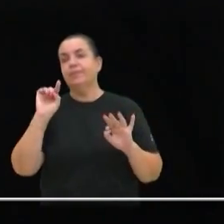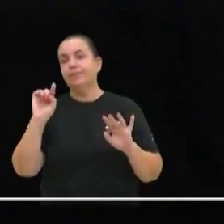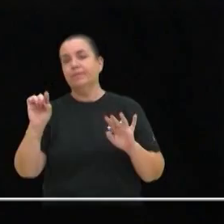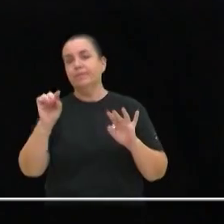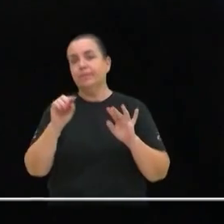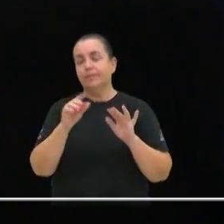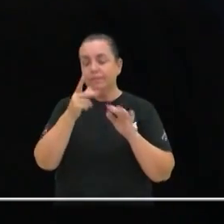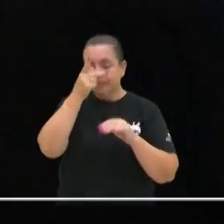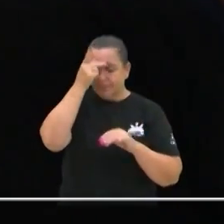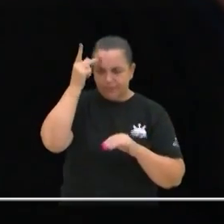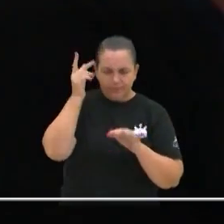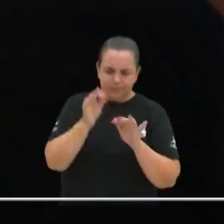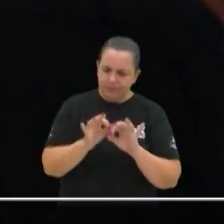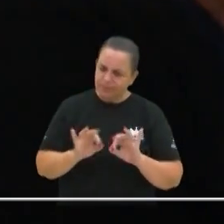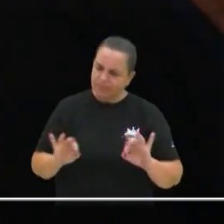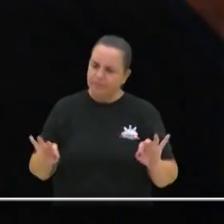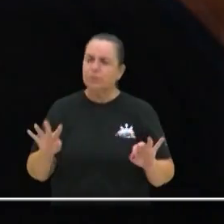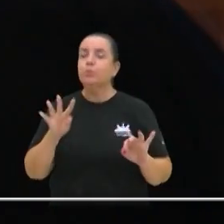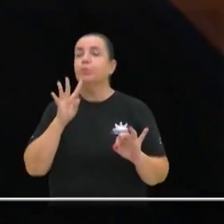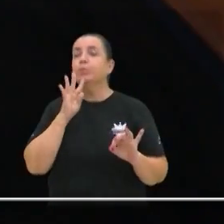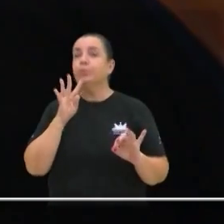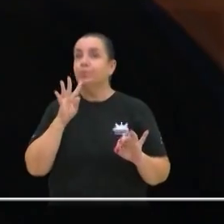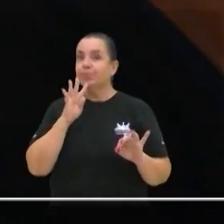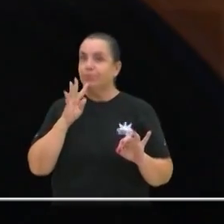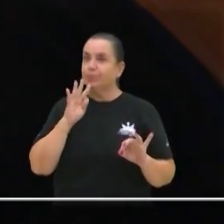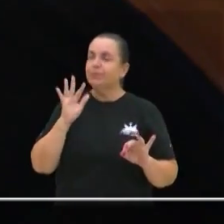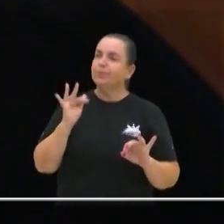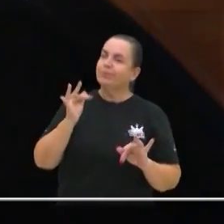gente ainda conhecerá.